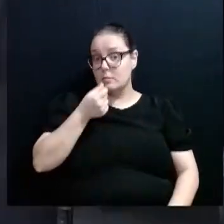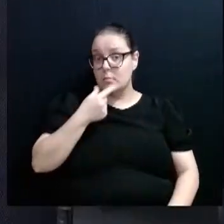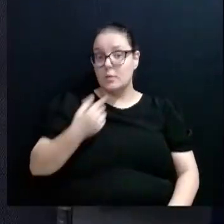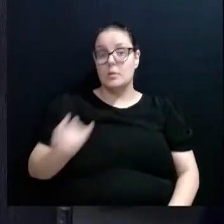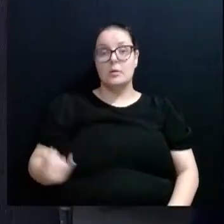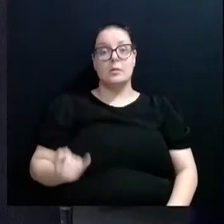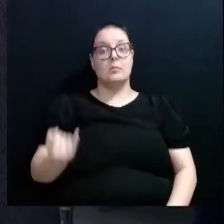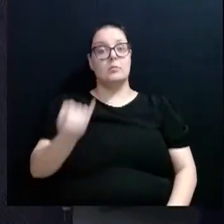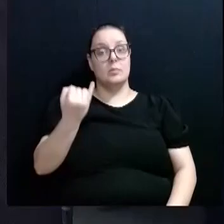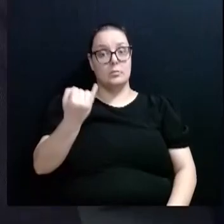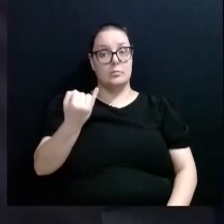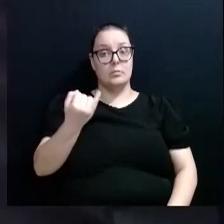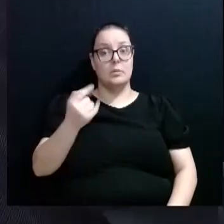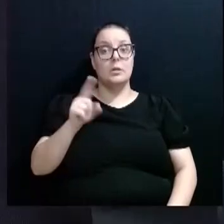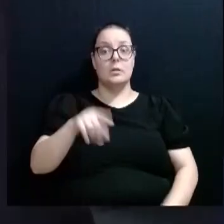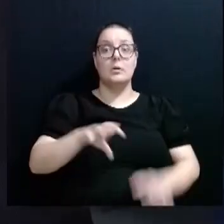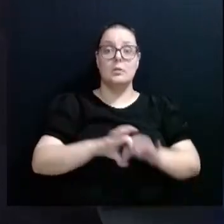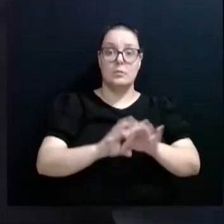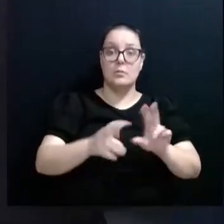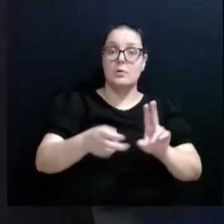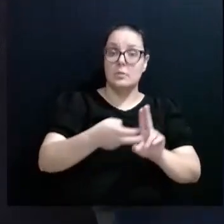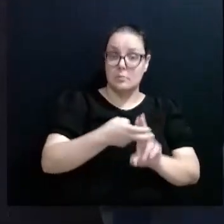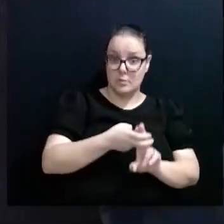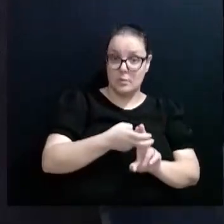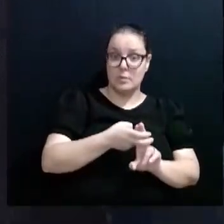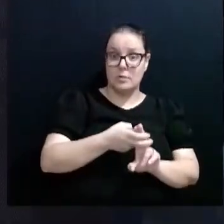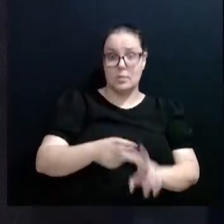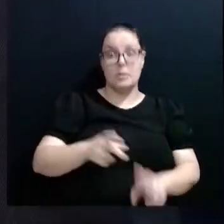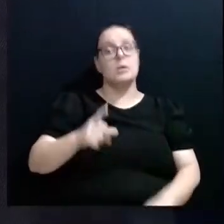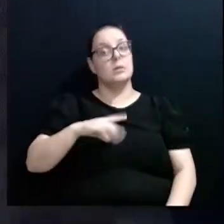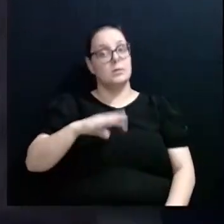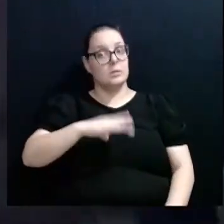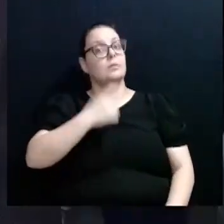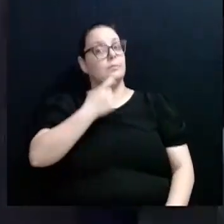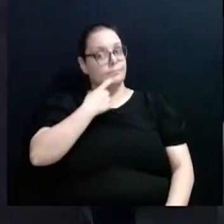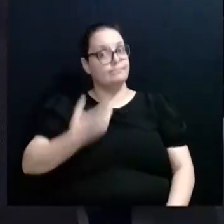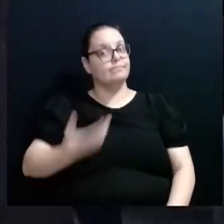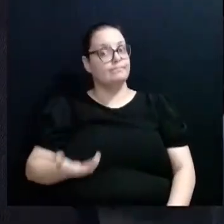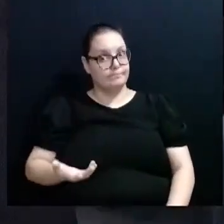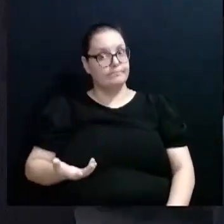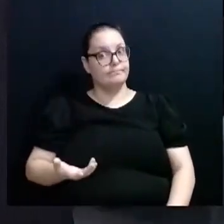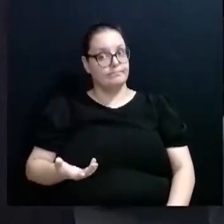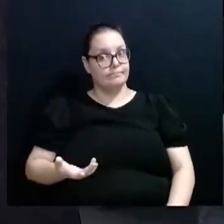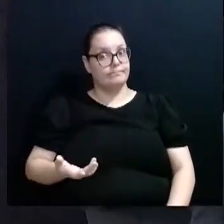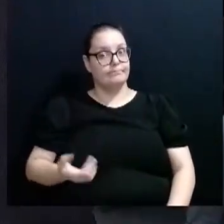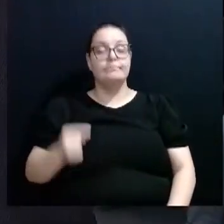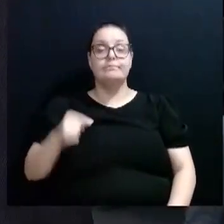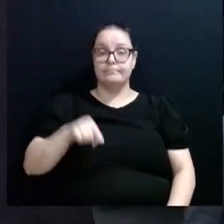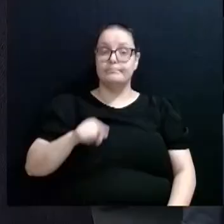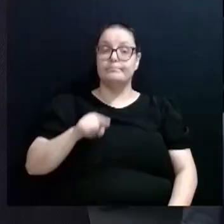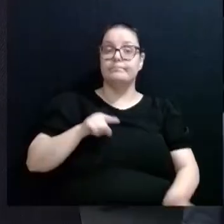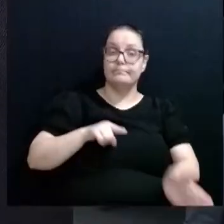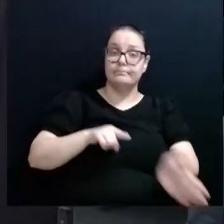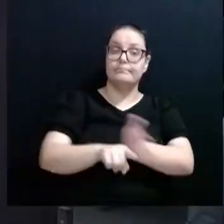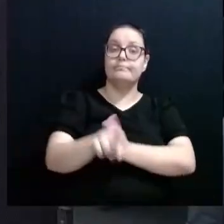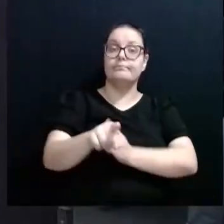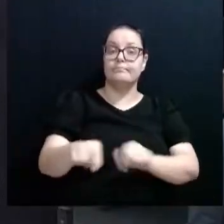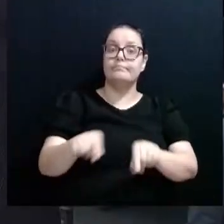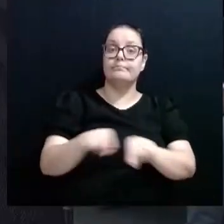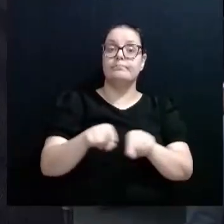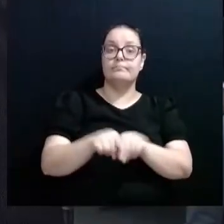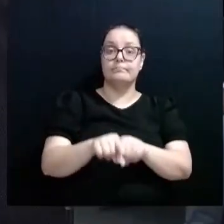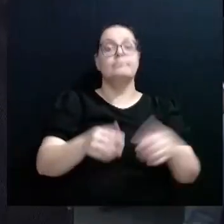são disponibilizados pelo SUS e tem no município de Campinas. Então, esse questionamento vem também para a